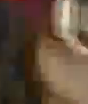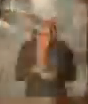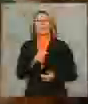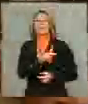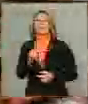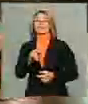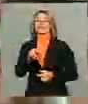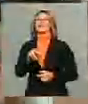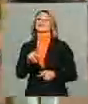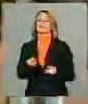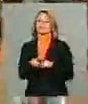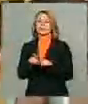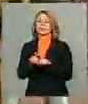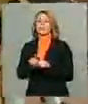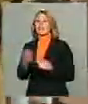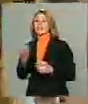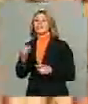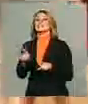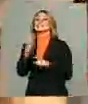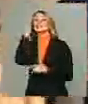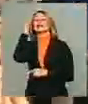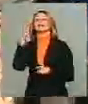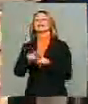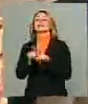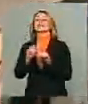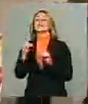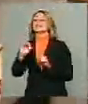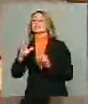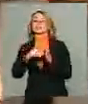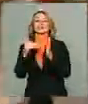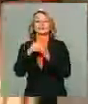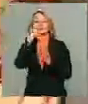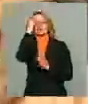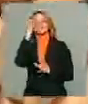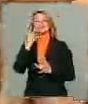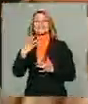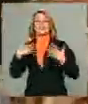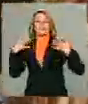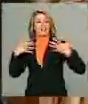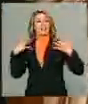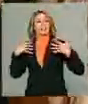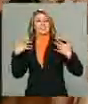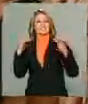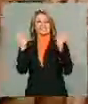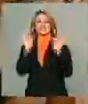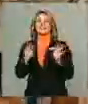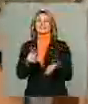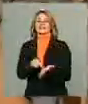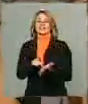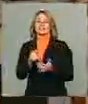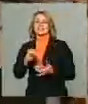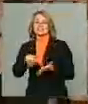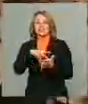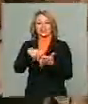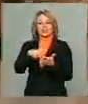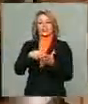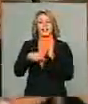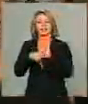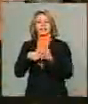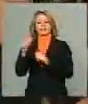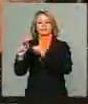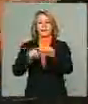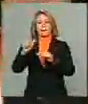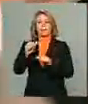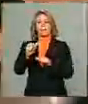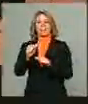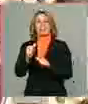oess Medeiros agora quer saber se todos estão se divertindo e danç forró ajuda meso mudar a